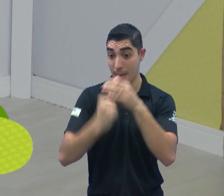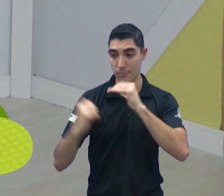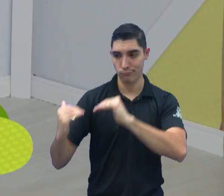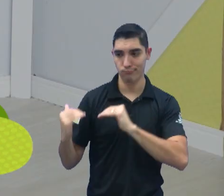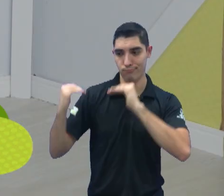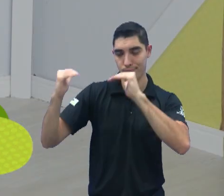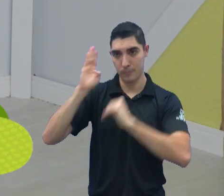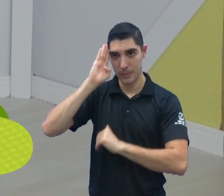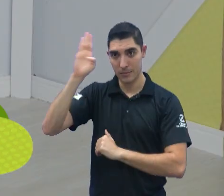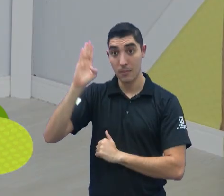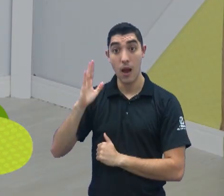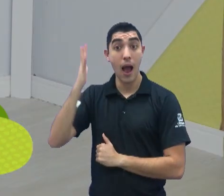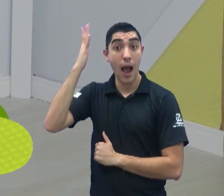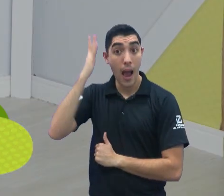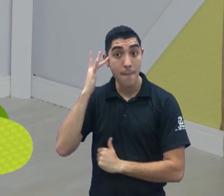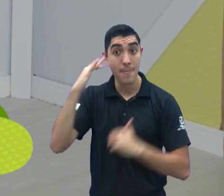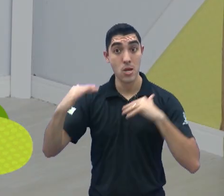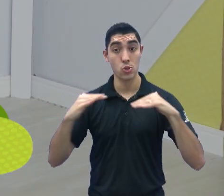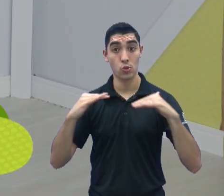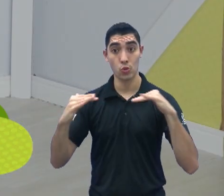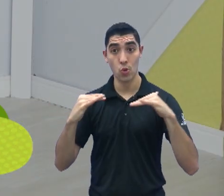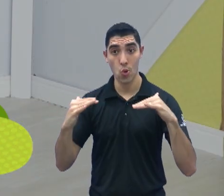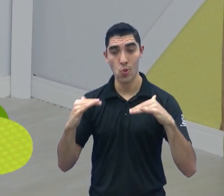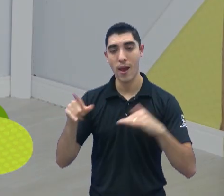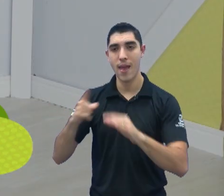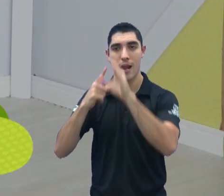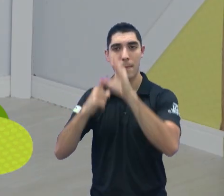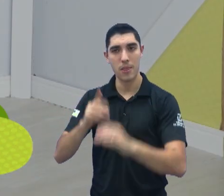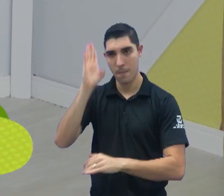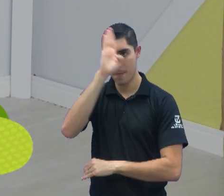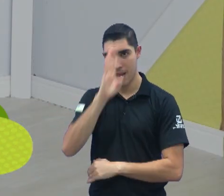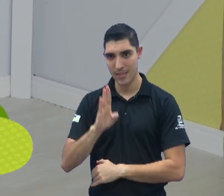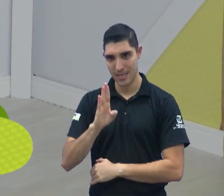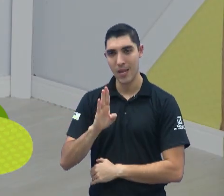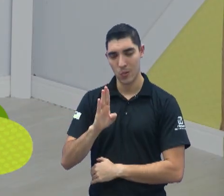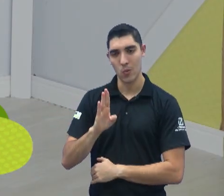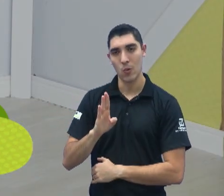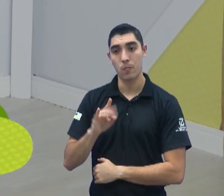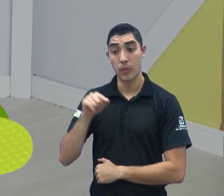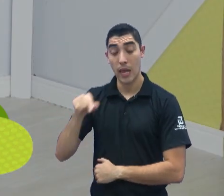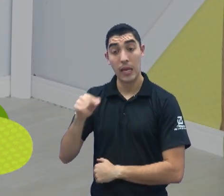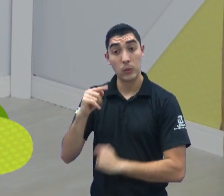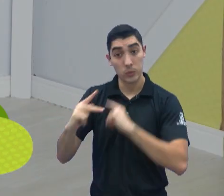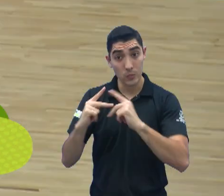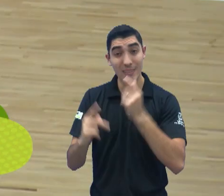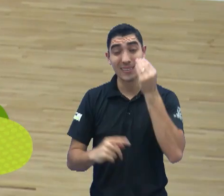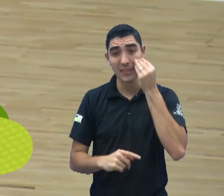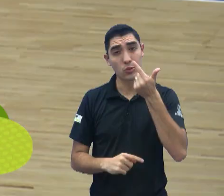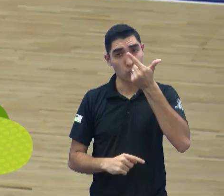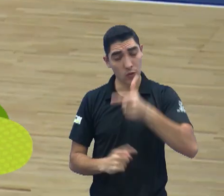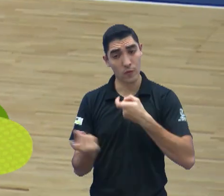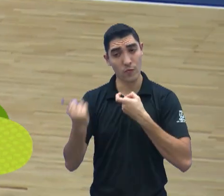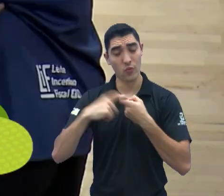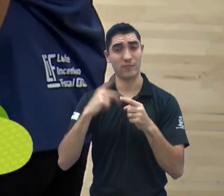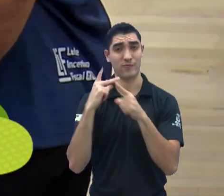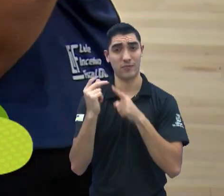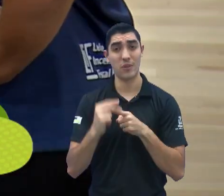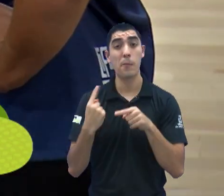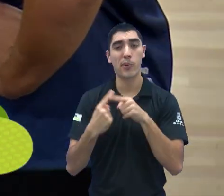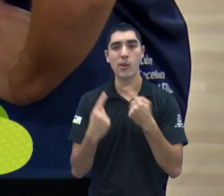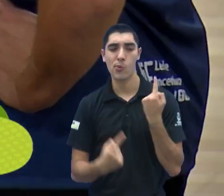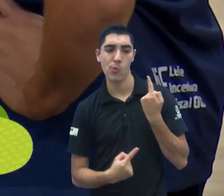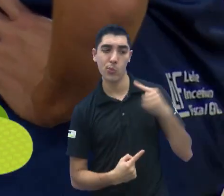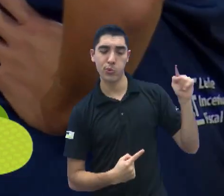volta à quadra amanhã pela 7ª rodada do NBB 18, em busca da reabilitação na competição, já que o São José vem de derrota